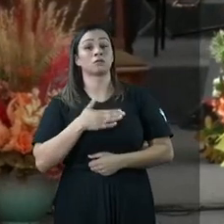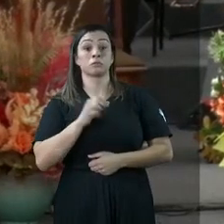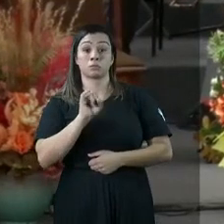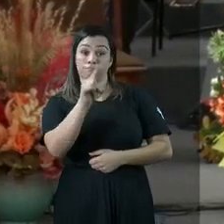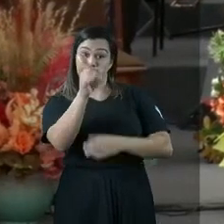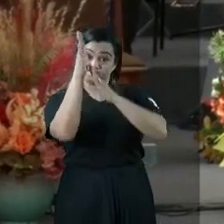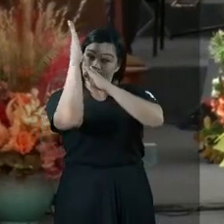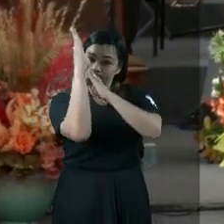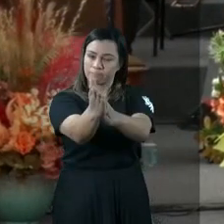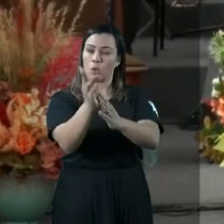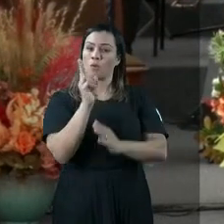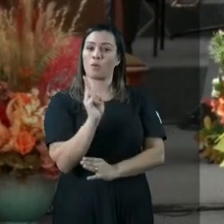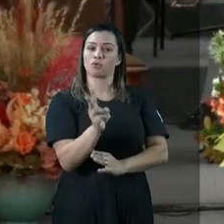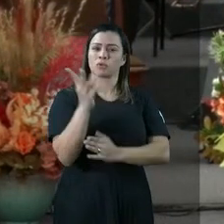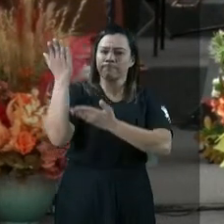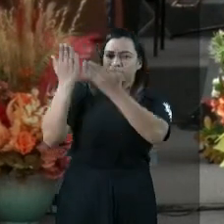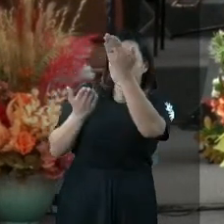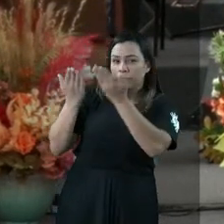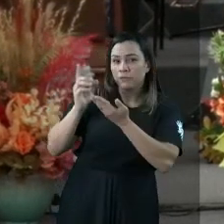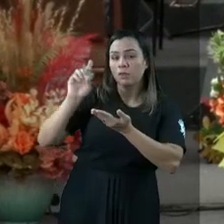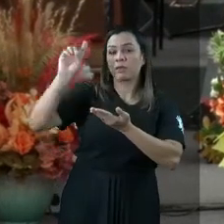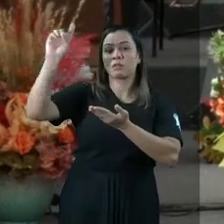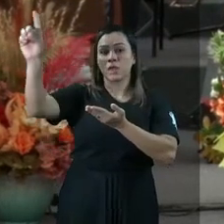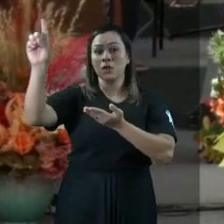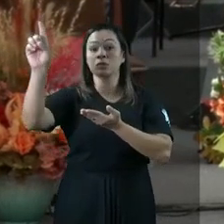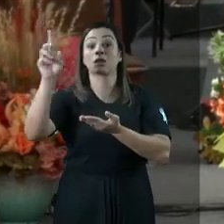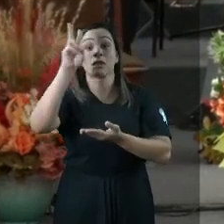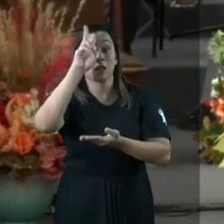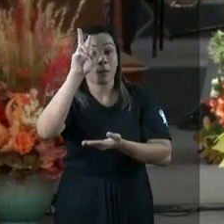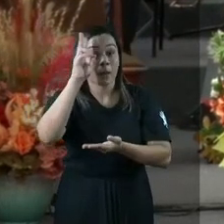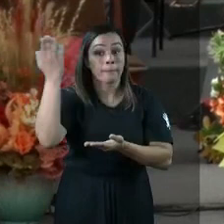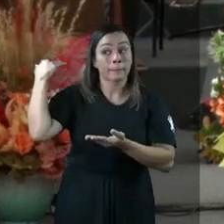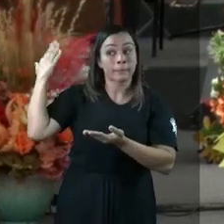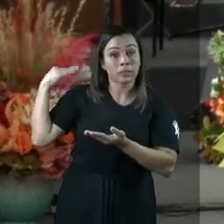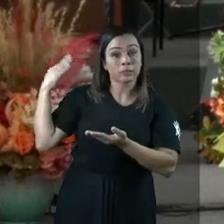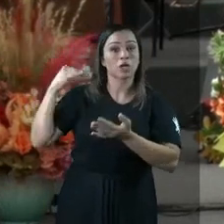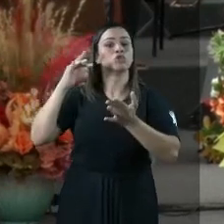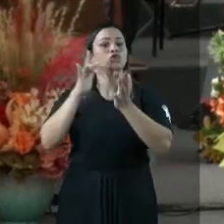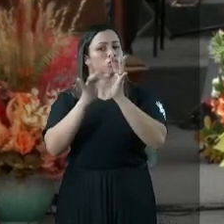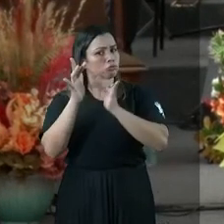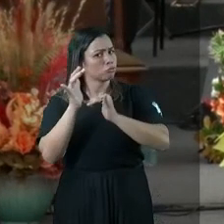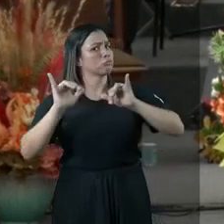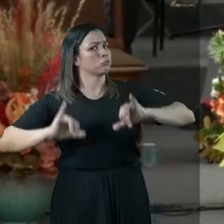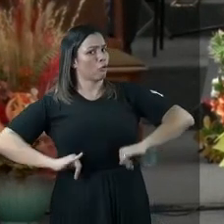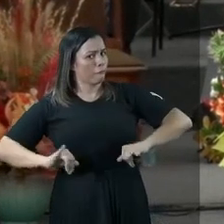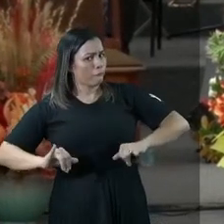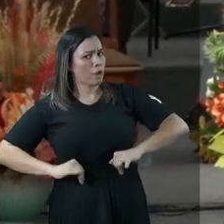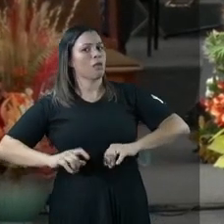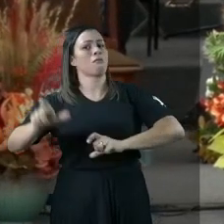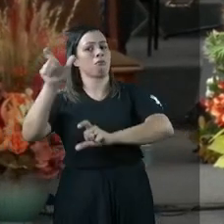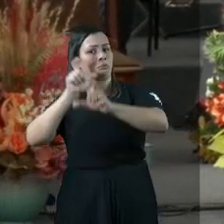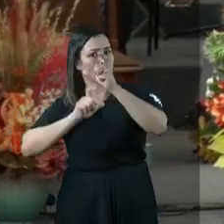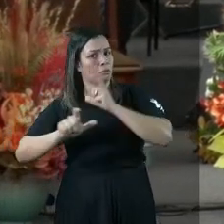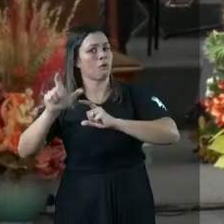adorando e servindo o Rei da Glória, o que aconteceu no Calvário com ele, e está acontecendo com você, será recompensado